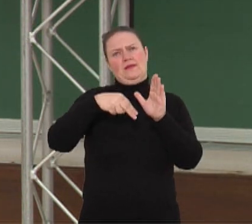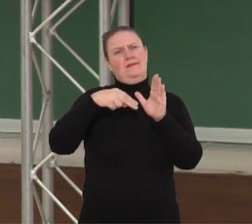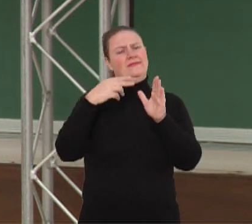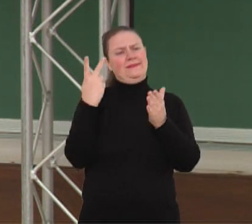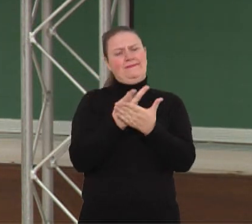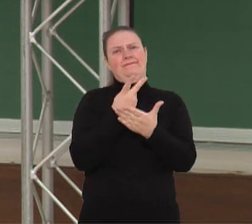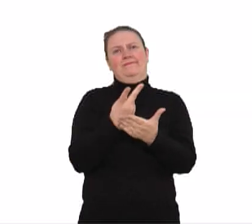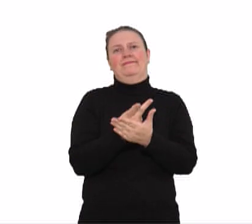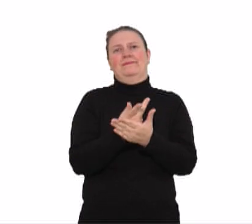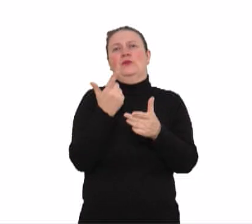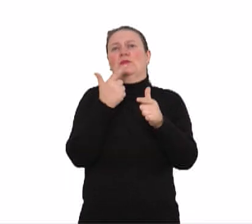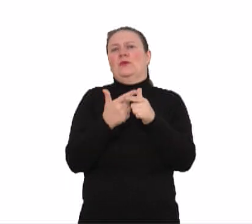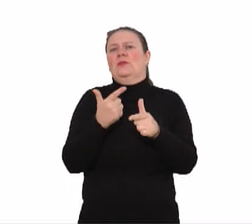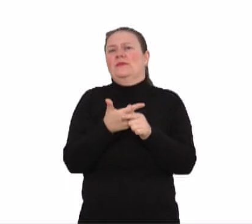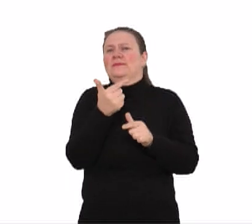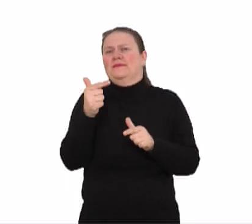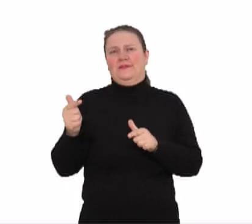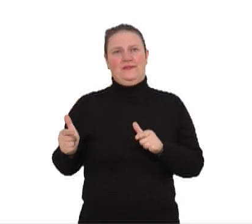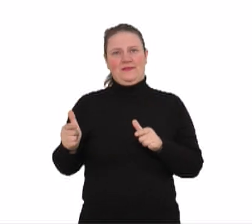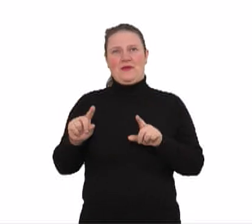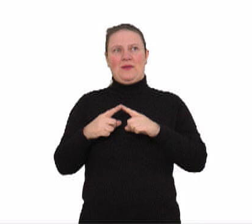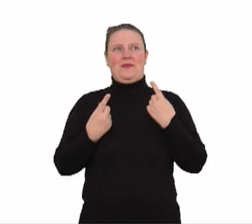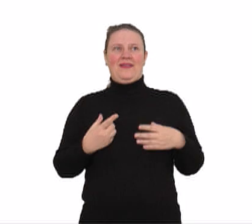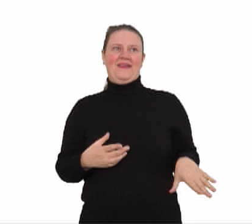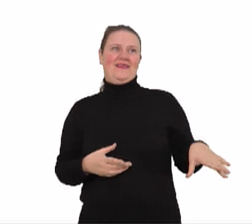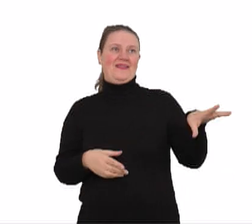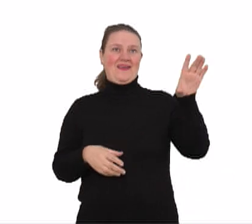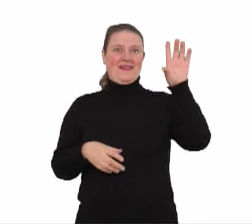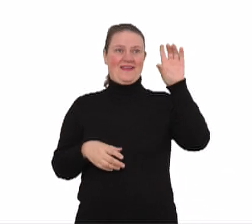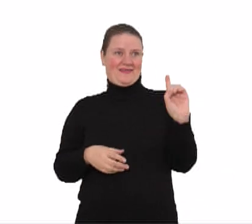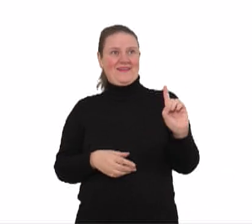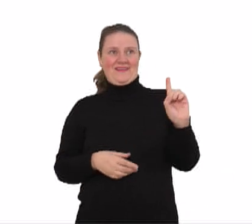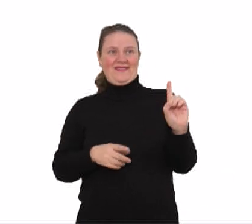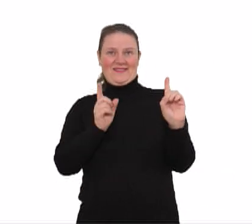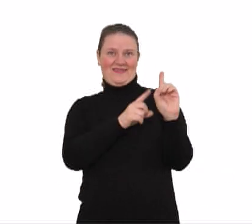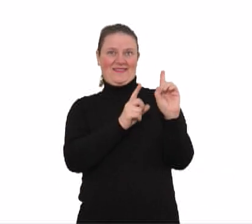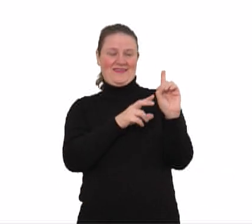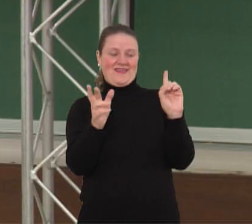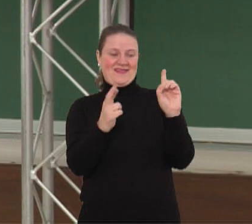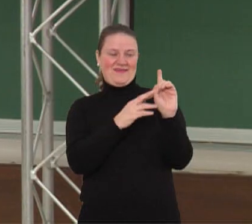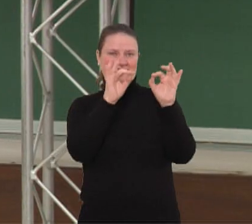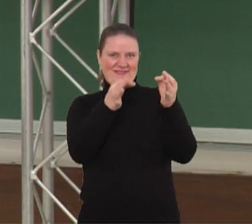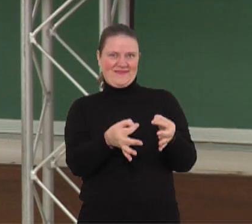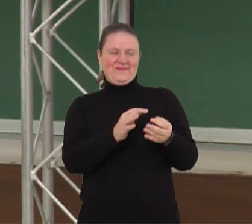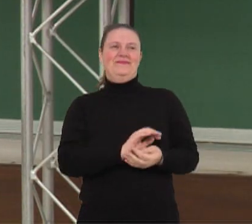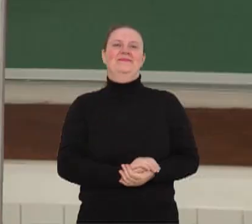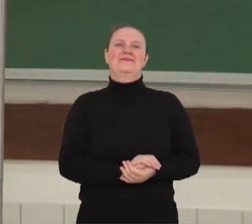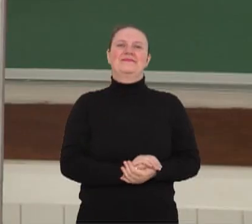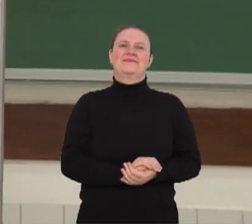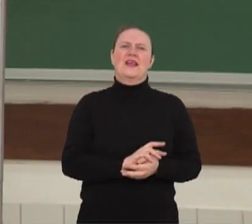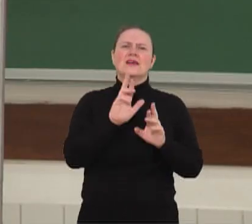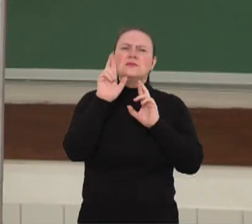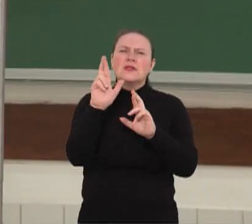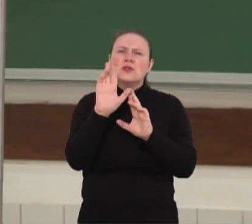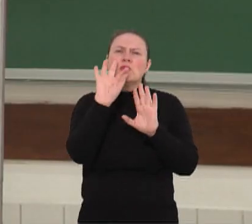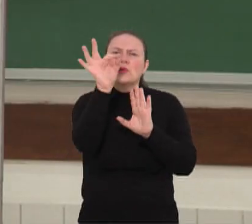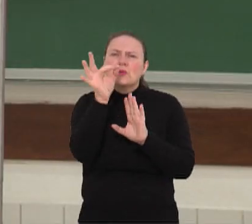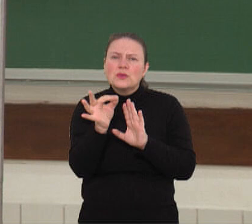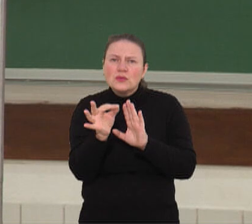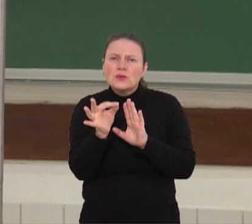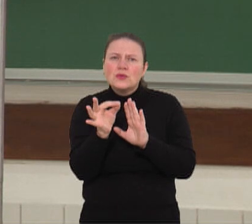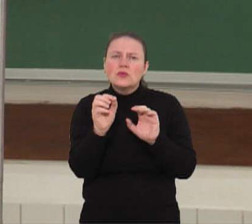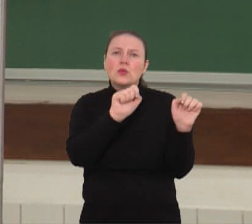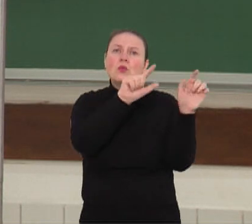quê? Porque nós sabemos que estão falando de arqueoastronomia, que é a resposta correta. Espero que você tenha acertado. Era o título dos